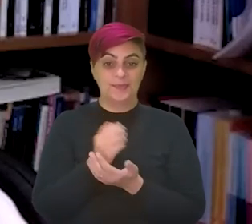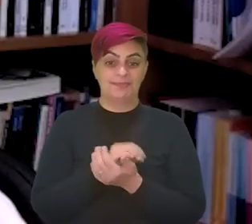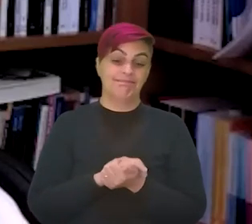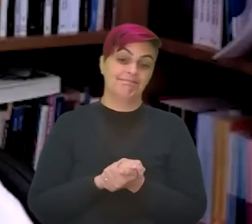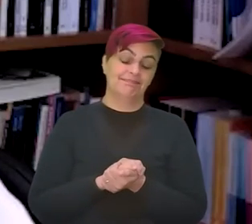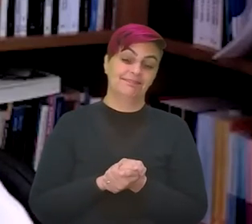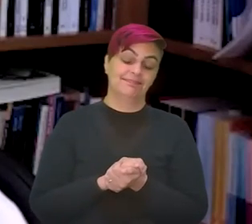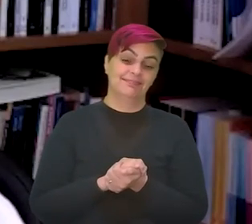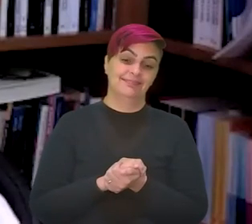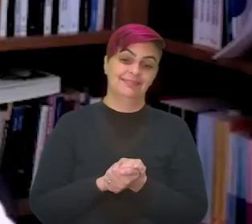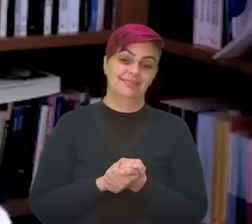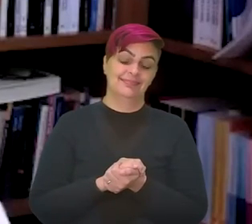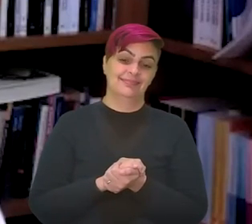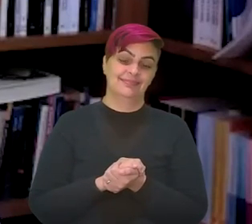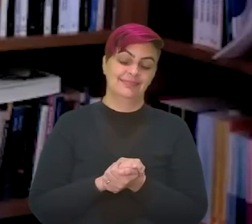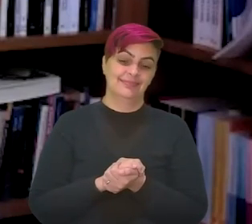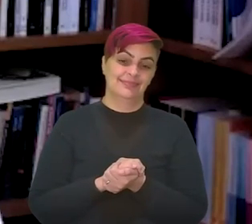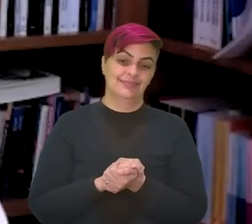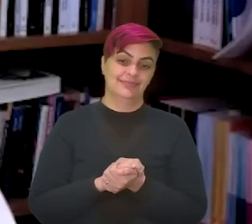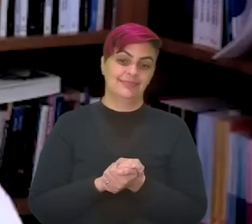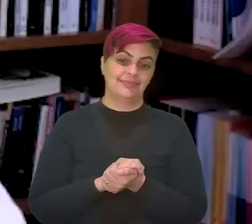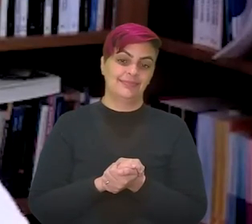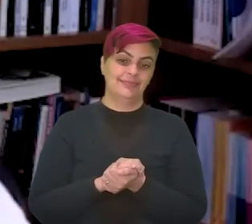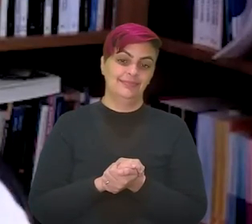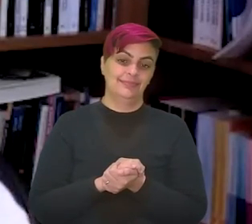Mas, enfim, o nosso verão.